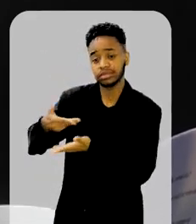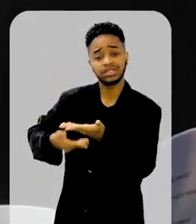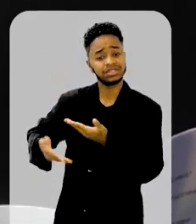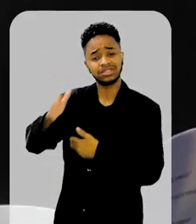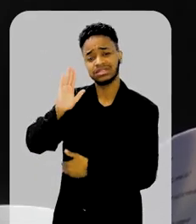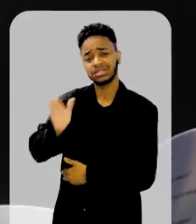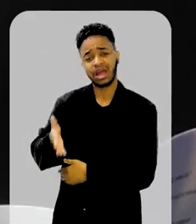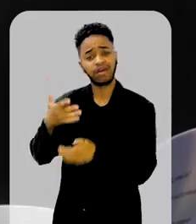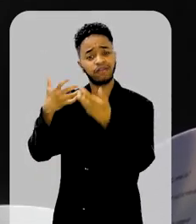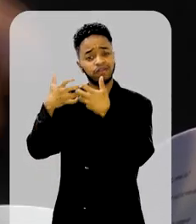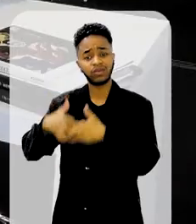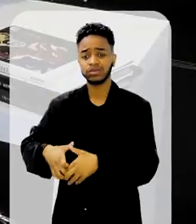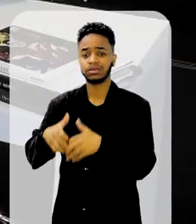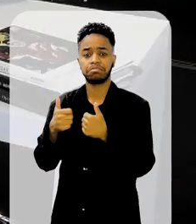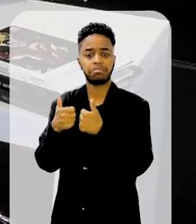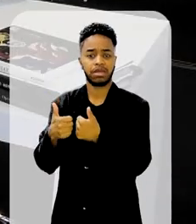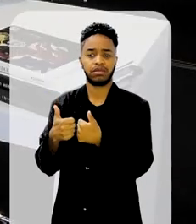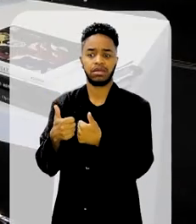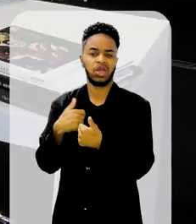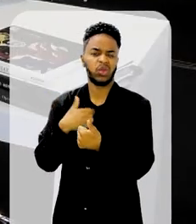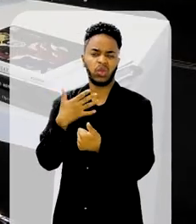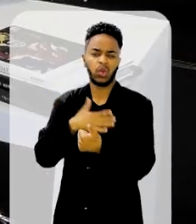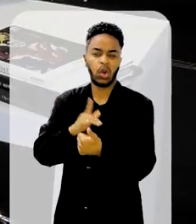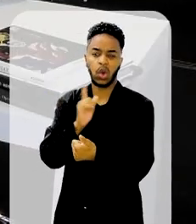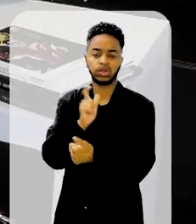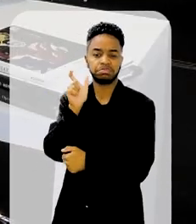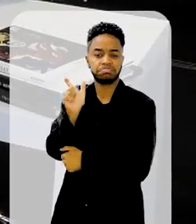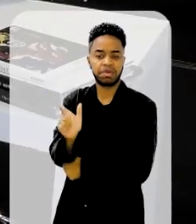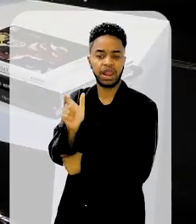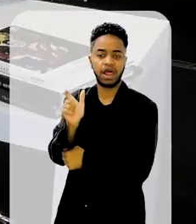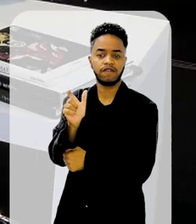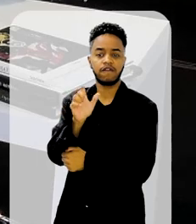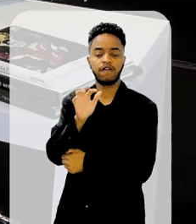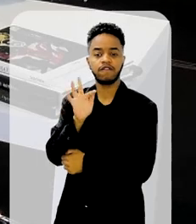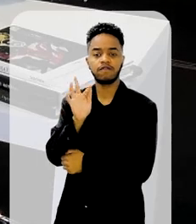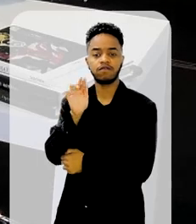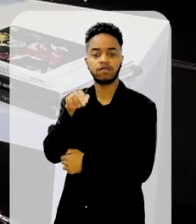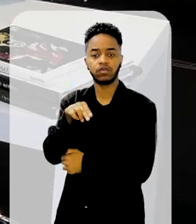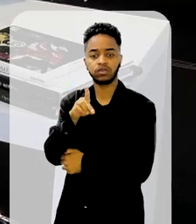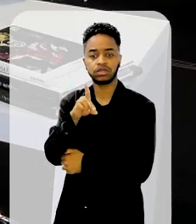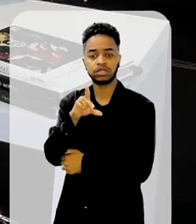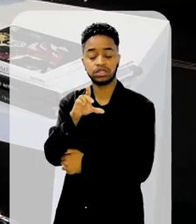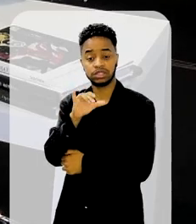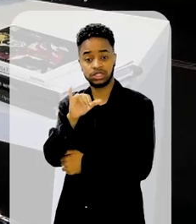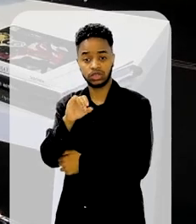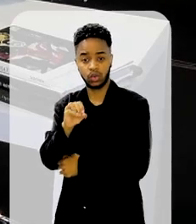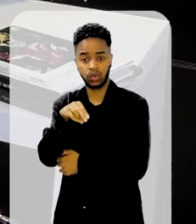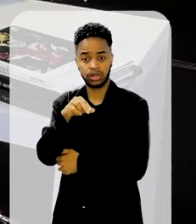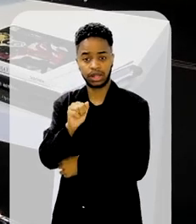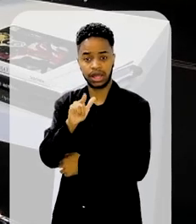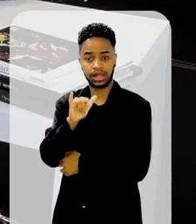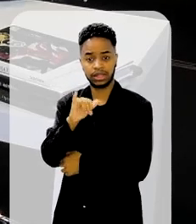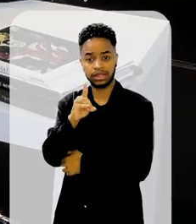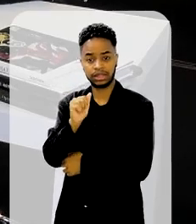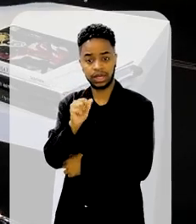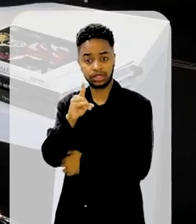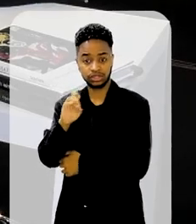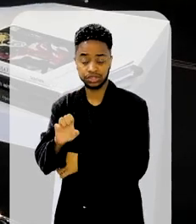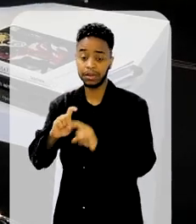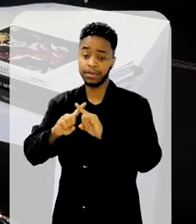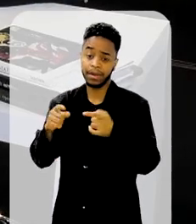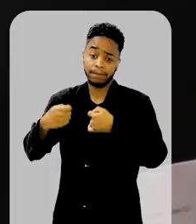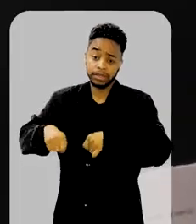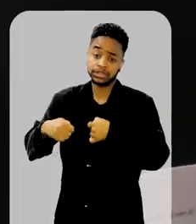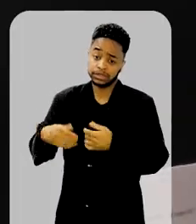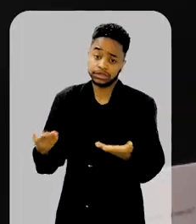que eram úteis paraa funcionalidade eu não gosto muito dessa palavra mas é porque que que eu tô usando Eh você precisa ter essa funcionalidade